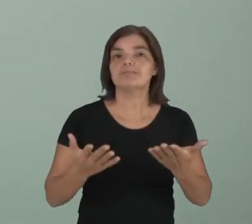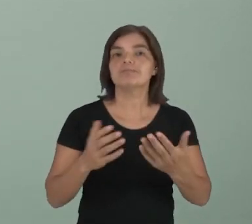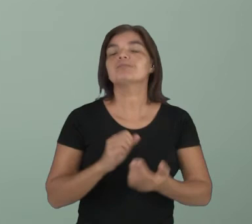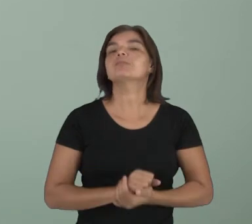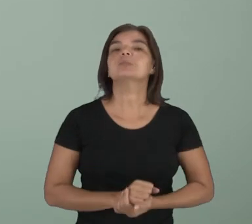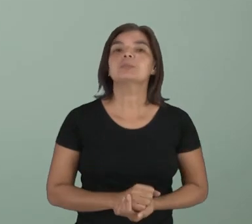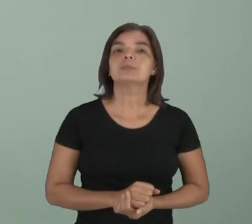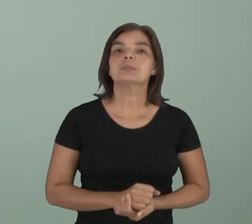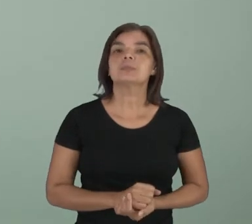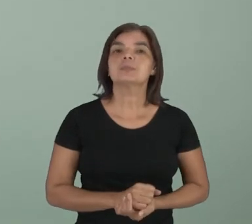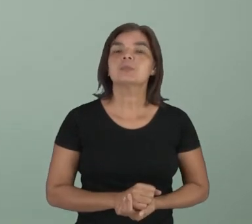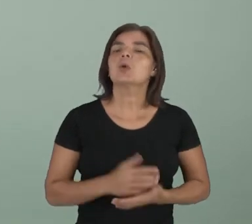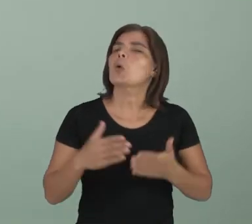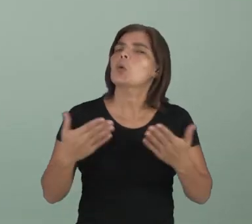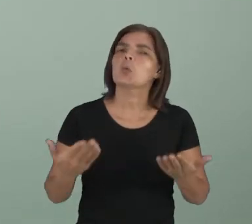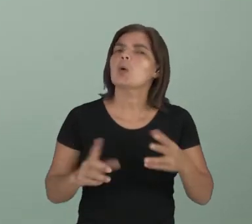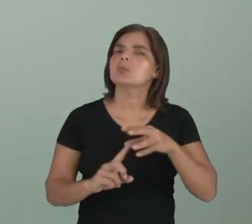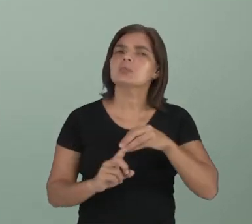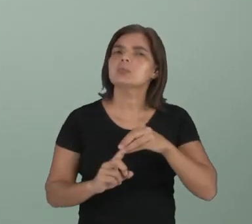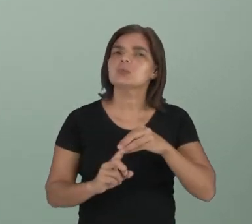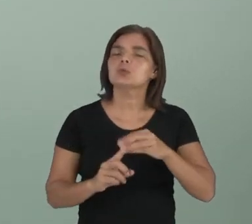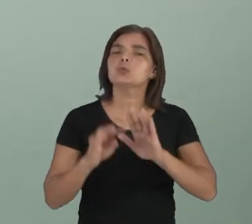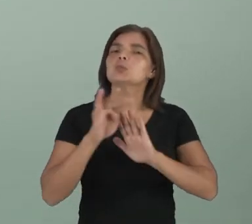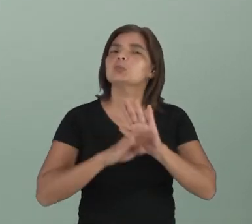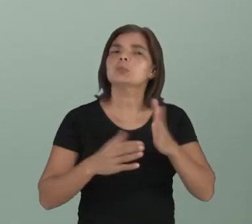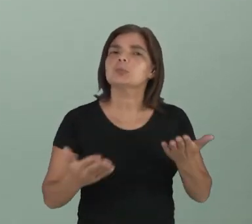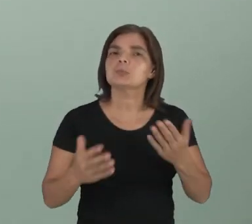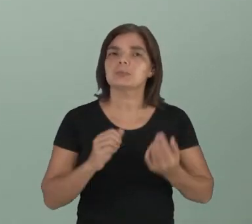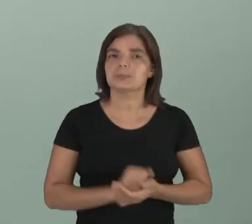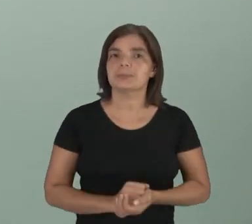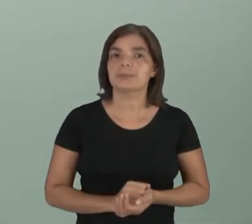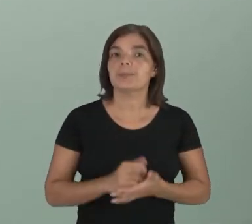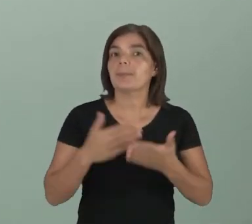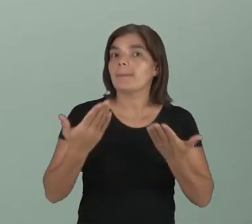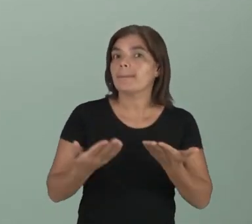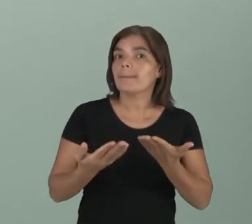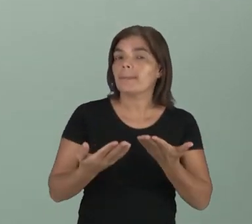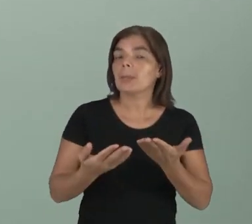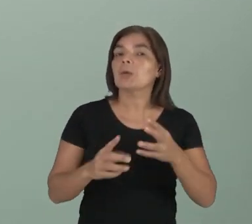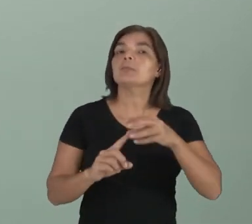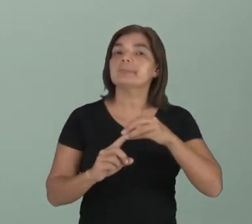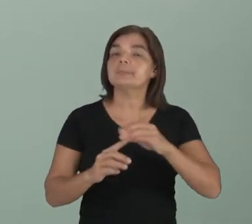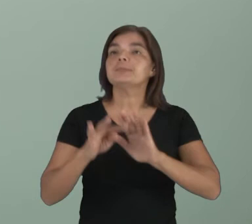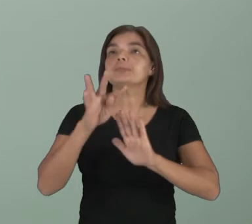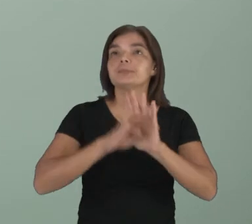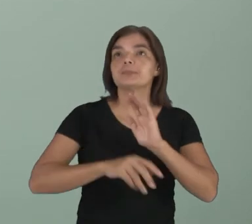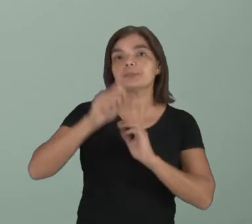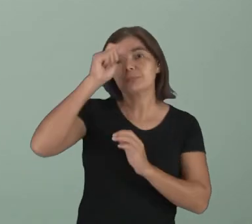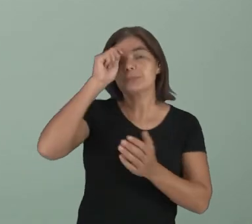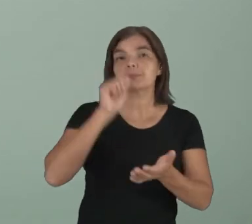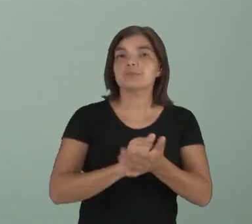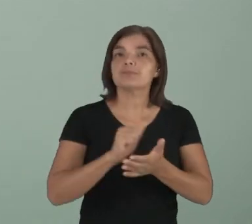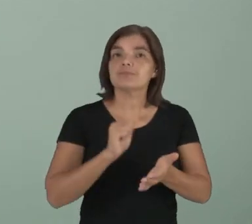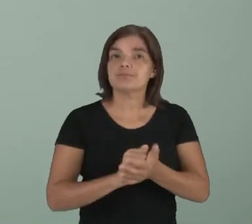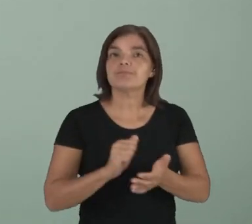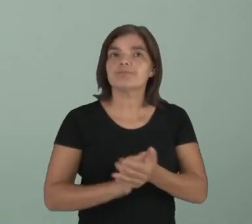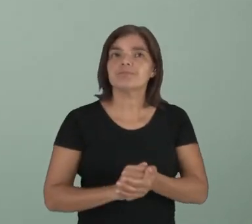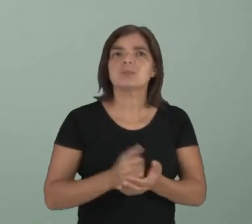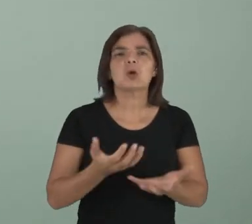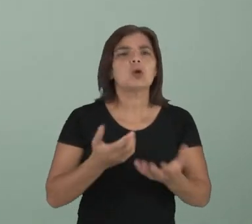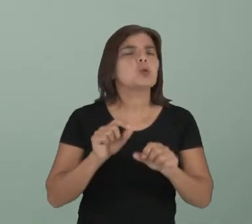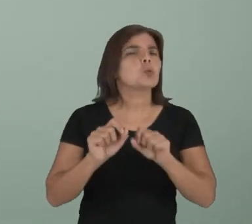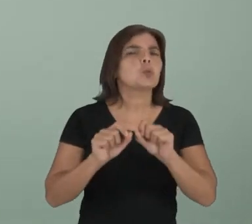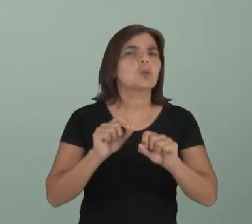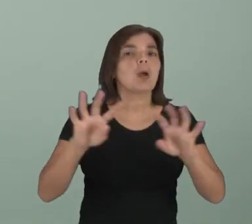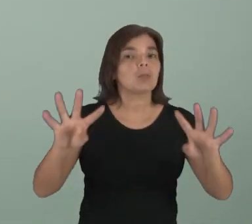um objetivo. Qual é o objetivo desse texto? Qual é o objetivo do autor a escrever esse texto? Ele